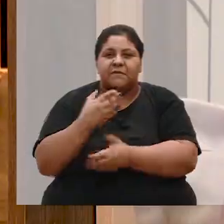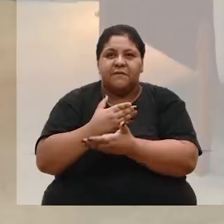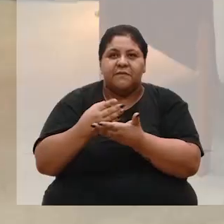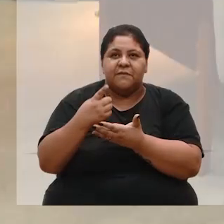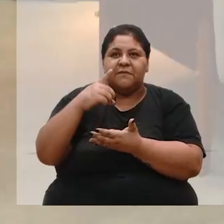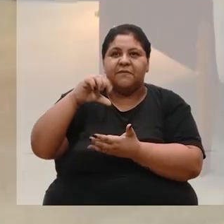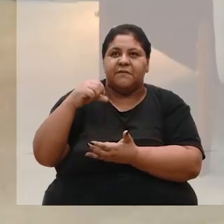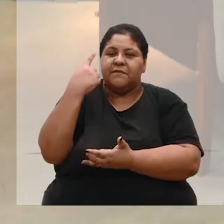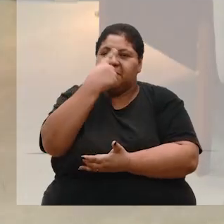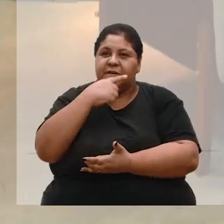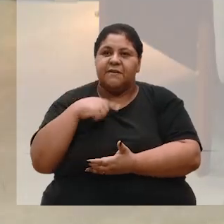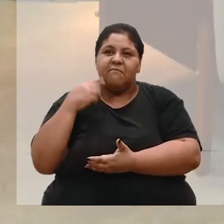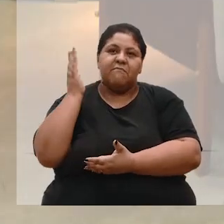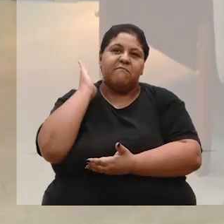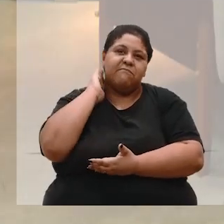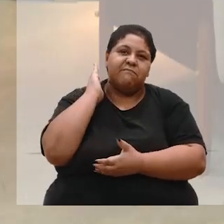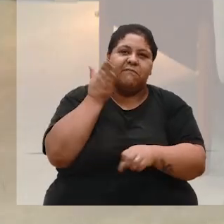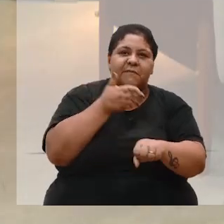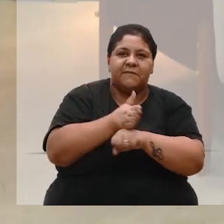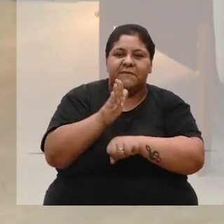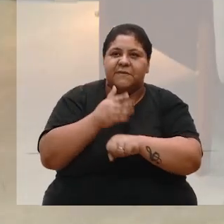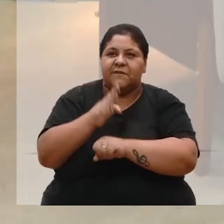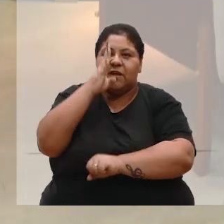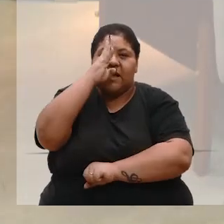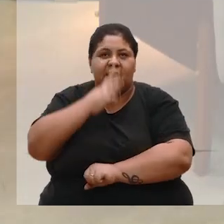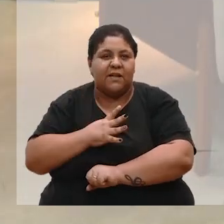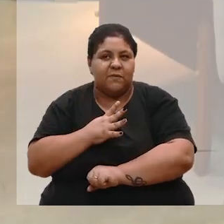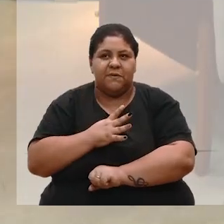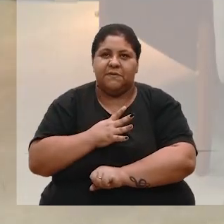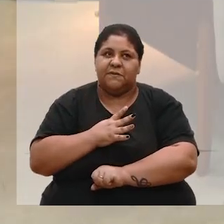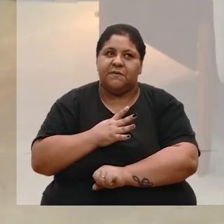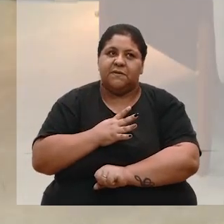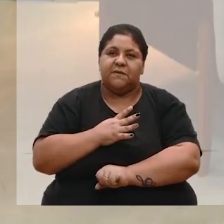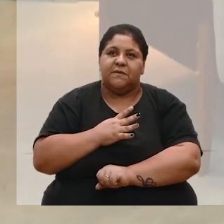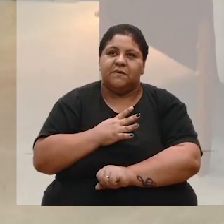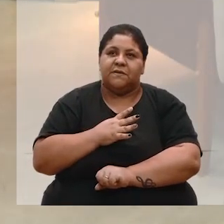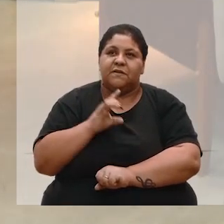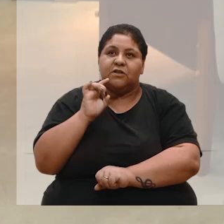bate-papo, para poder participar. É gratuito. A gente está só